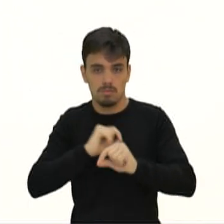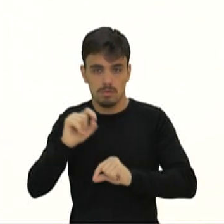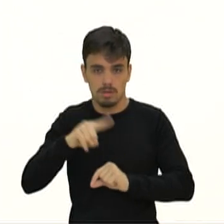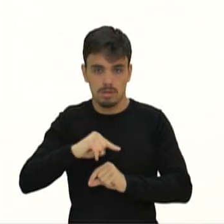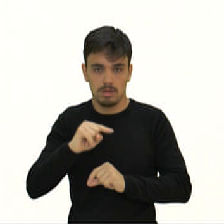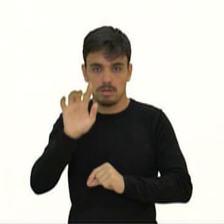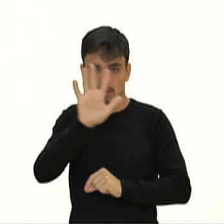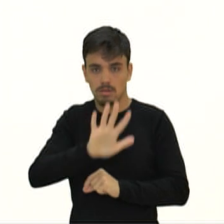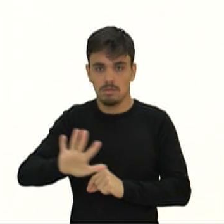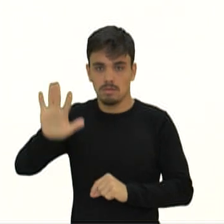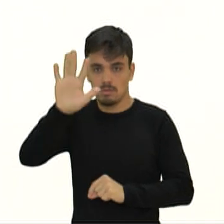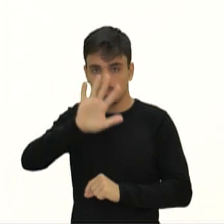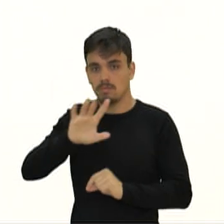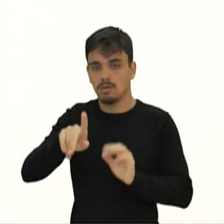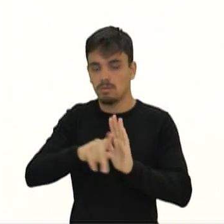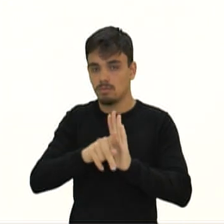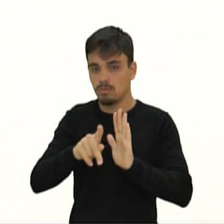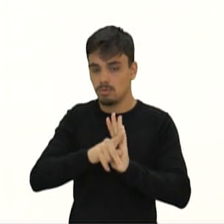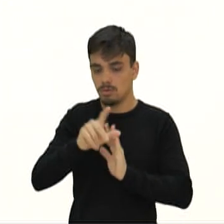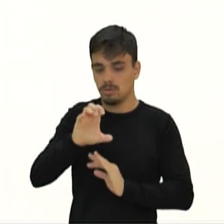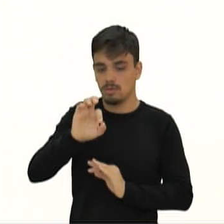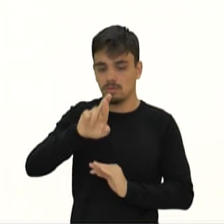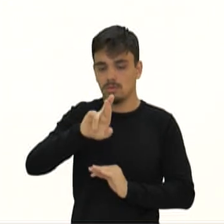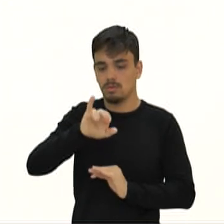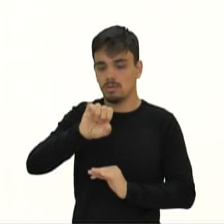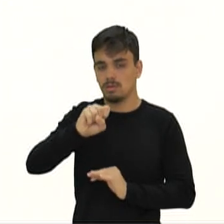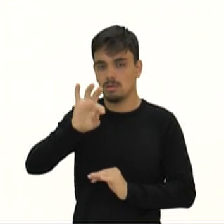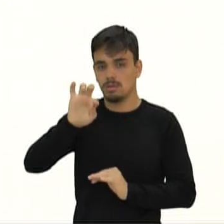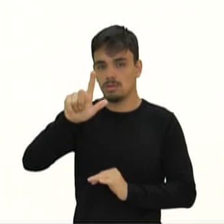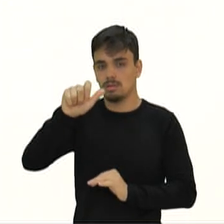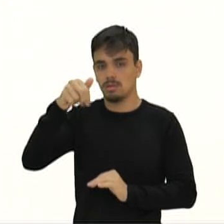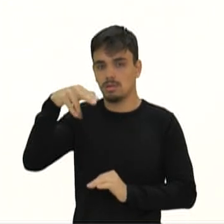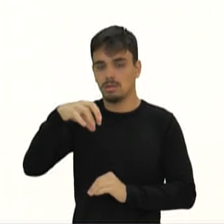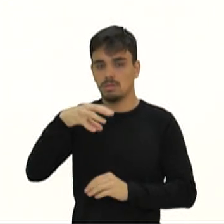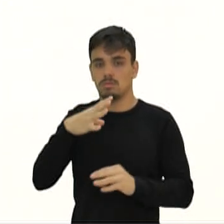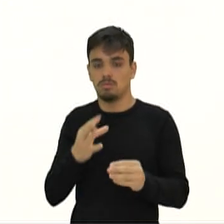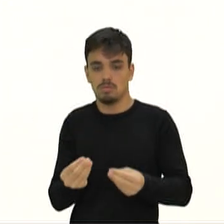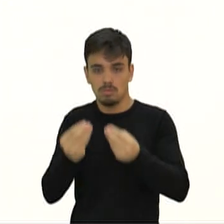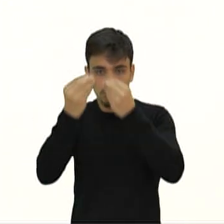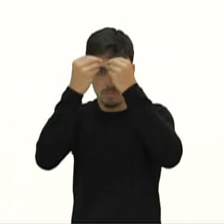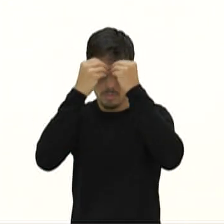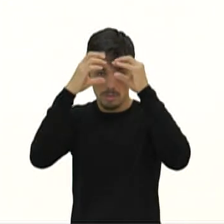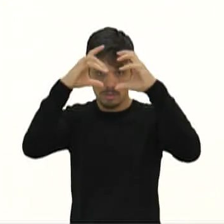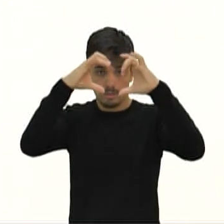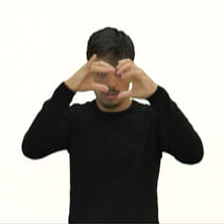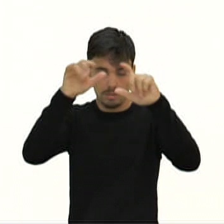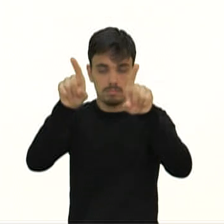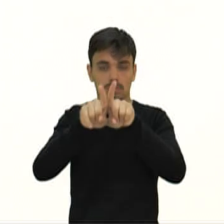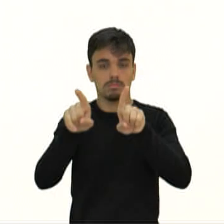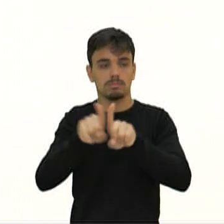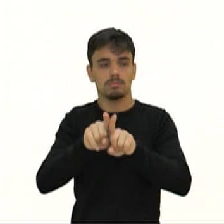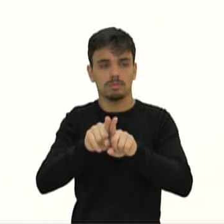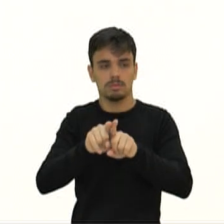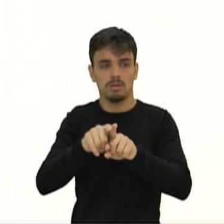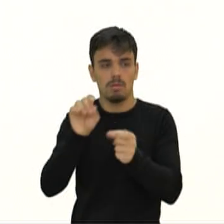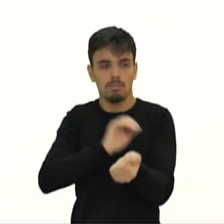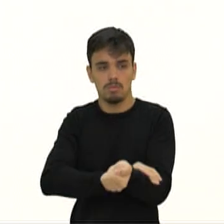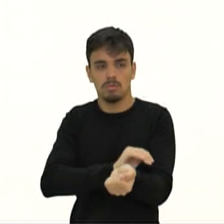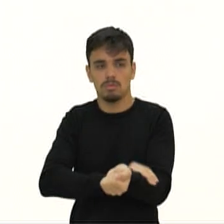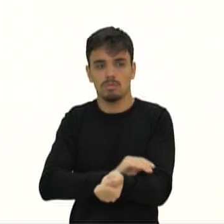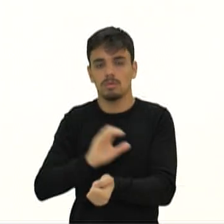formadas pelo cristalino e enviadas ao cérebro. Músculos ciliares comprimem